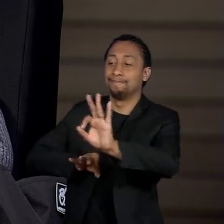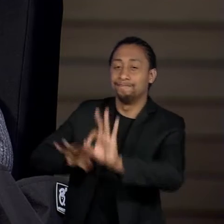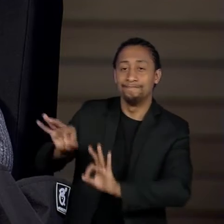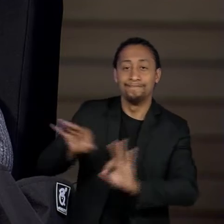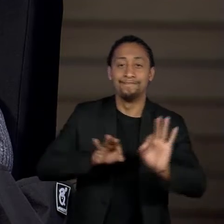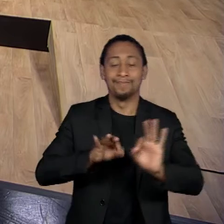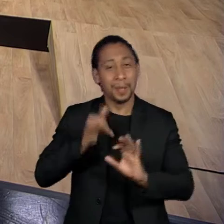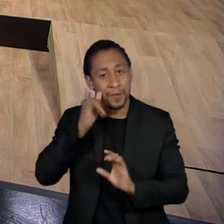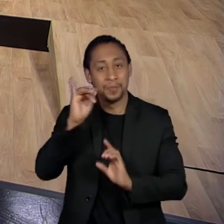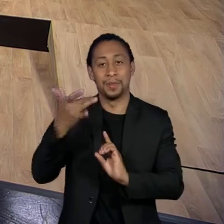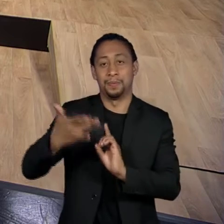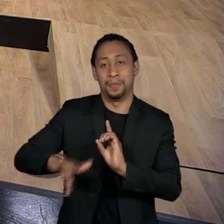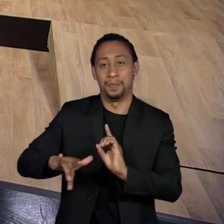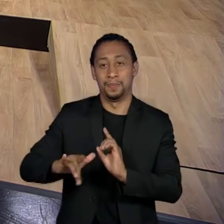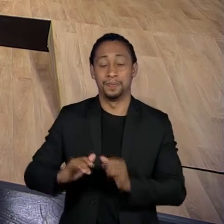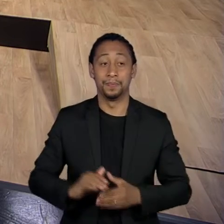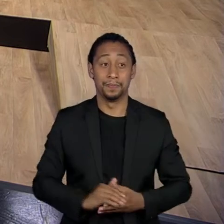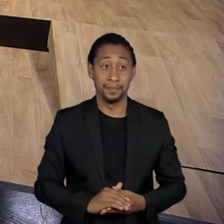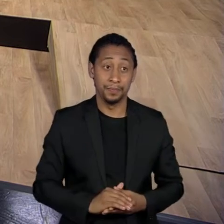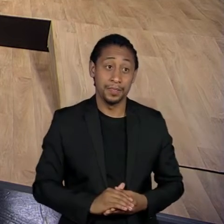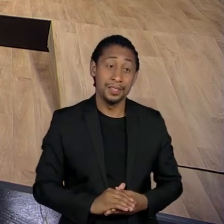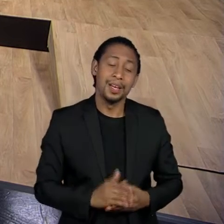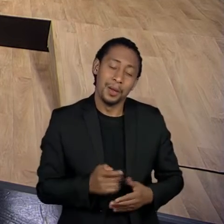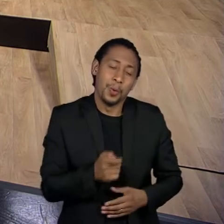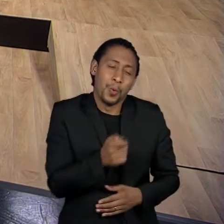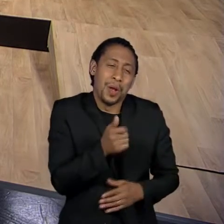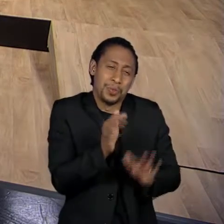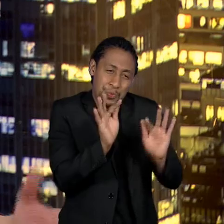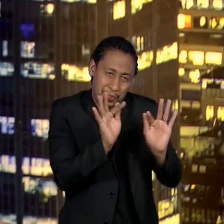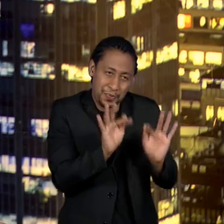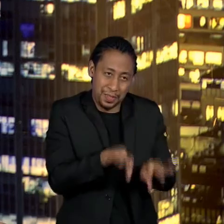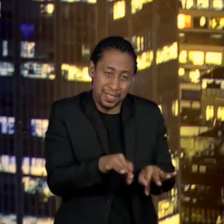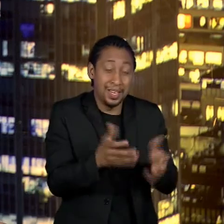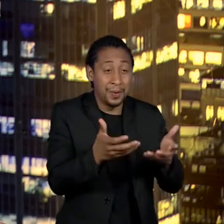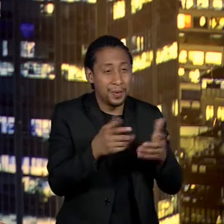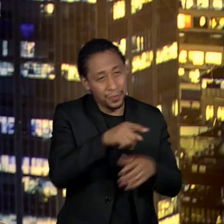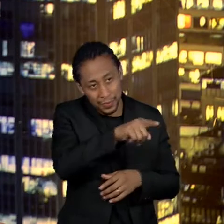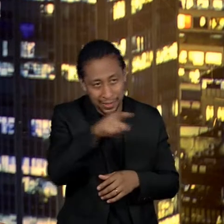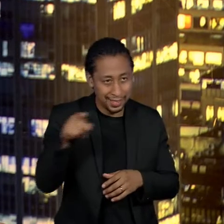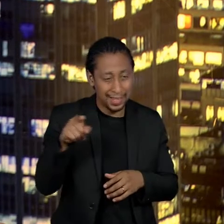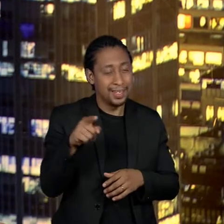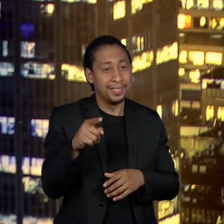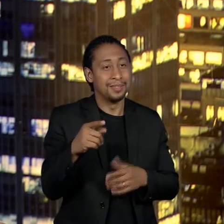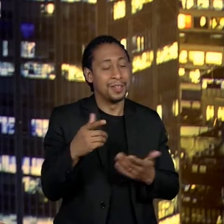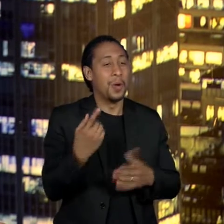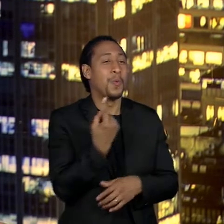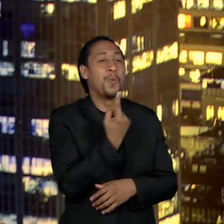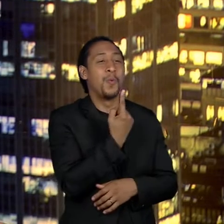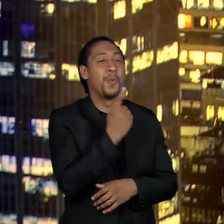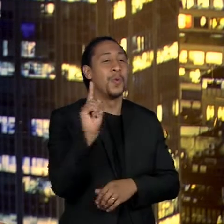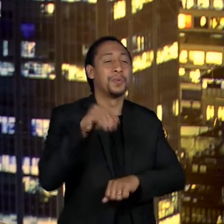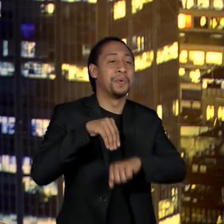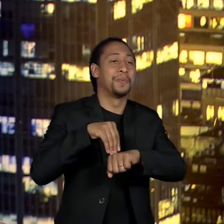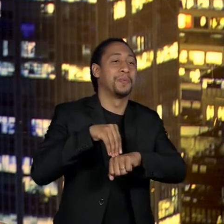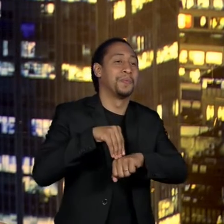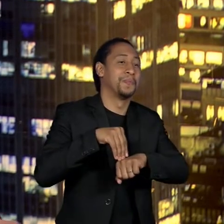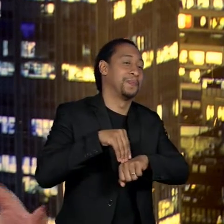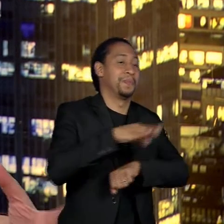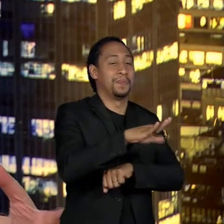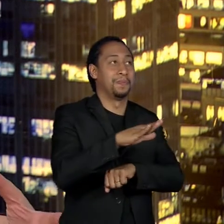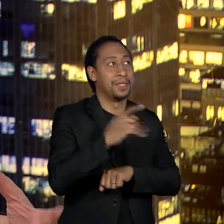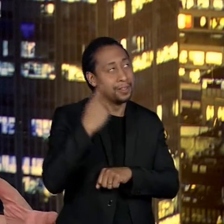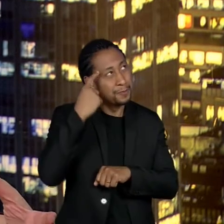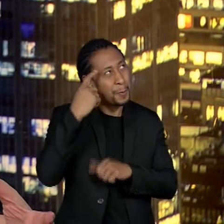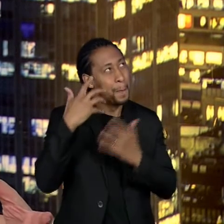anticapacitista. Sim. Nós estamos chegando ao fim aqui, então eu gostaria de uma última palavra de vocês, não é? E eu fico